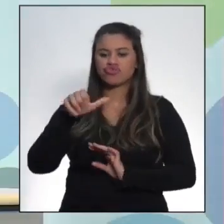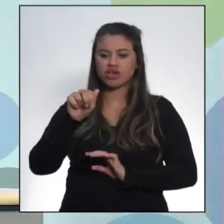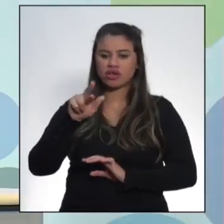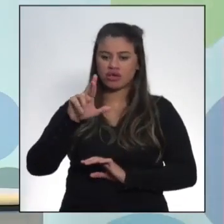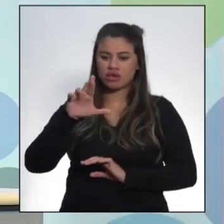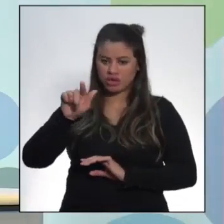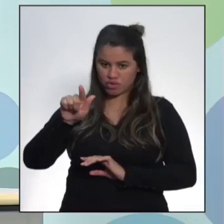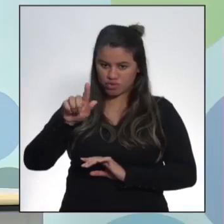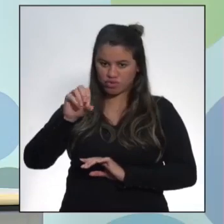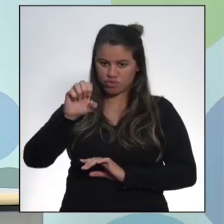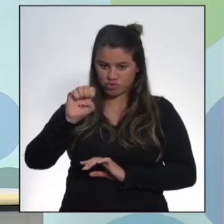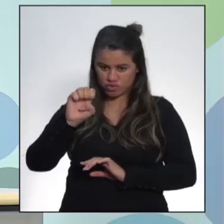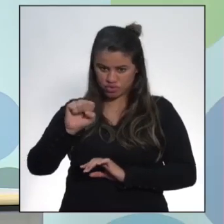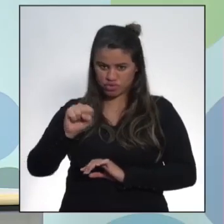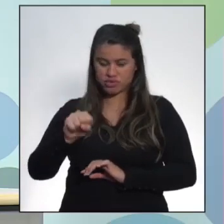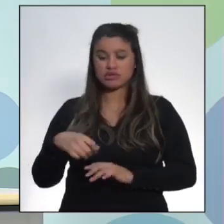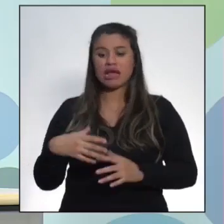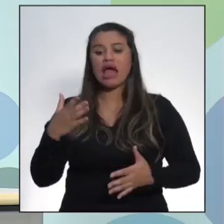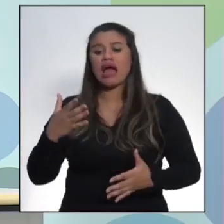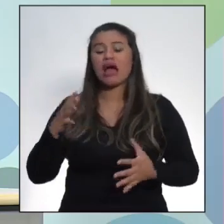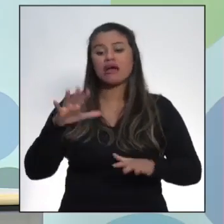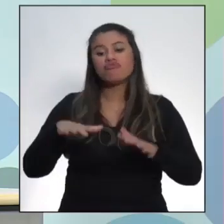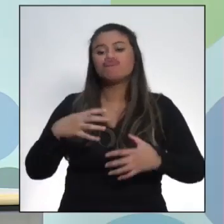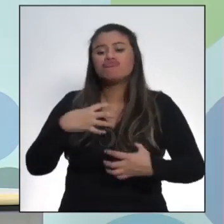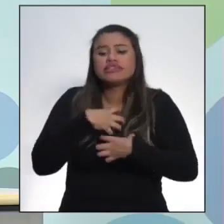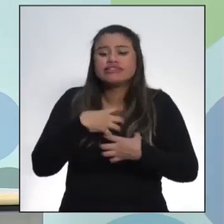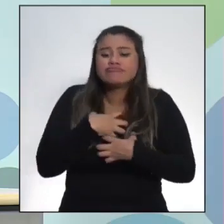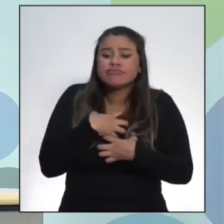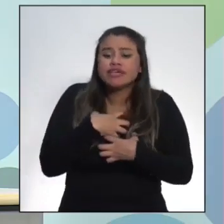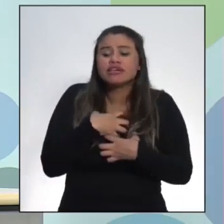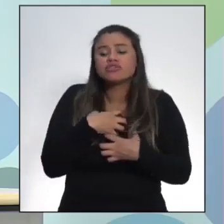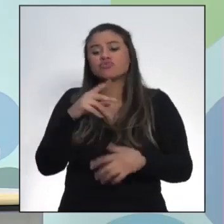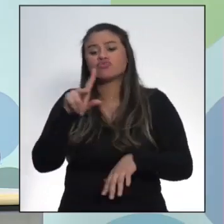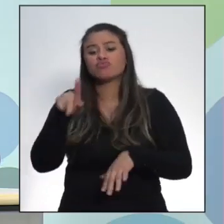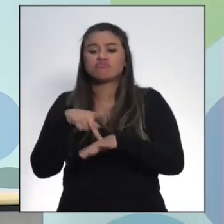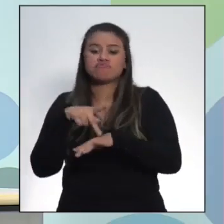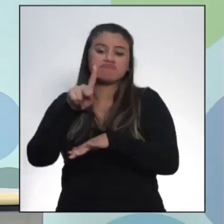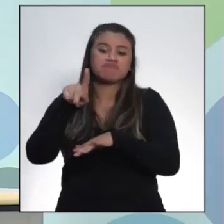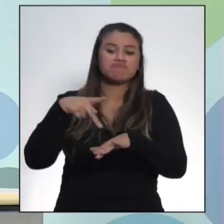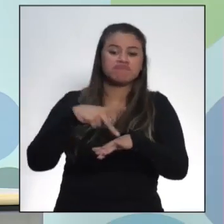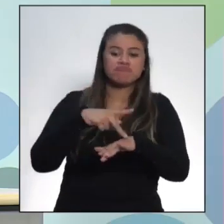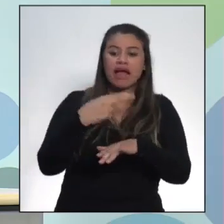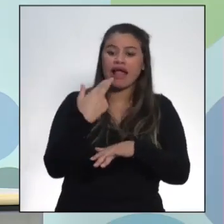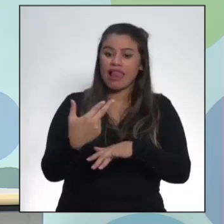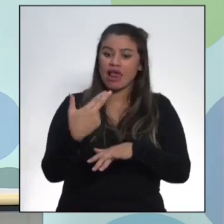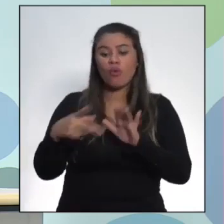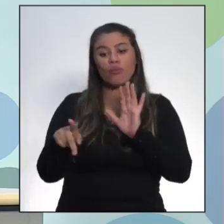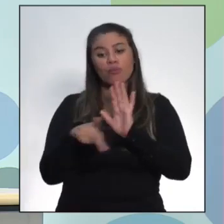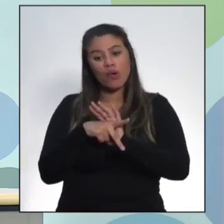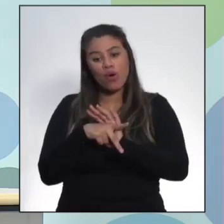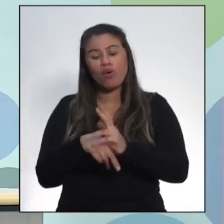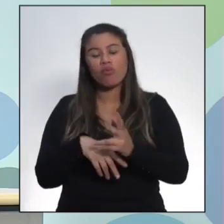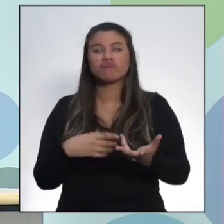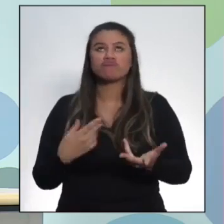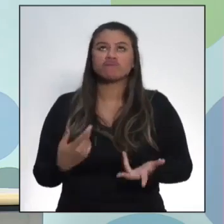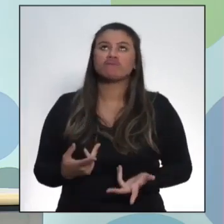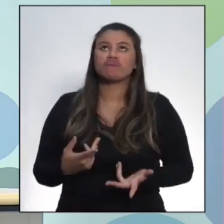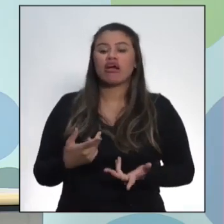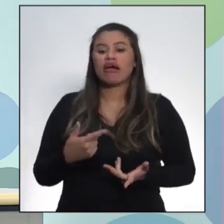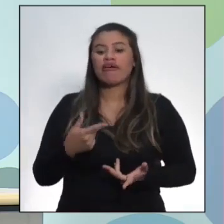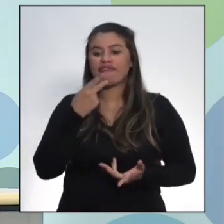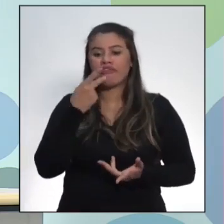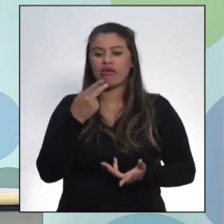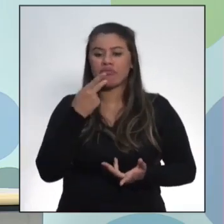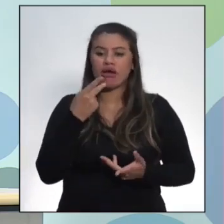fala com algum sotaque, se ele é de algum país, se é um estrangeiro, né? Se ele tem uma fala mais